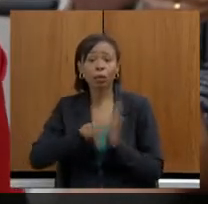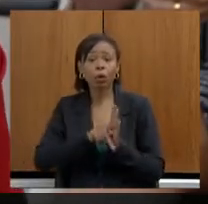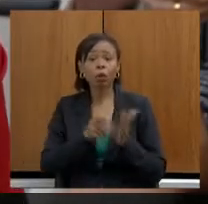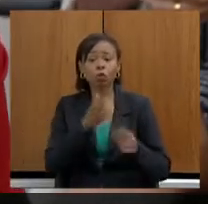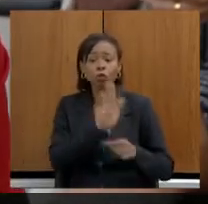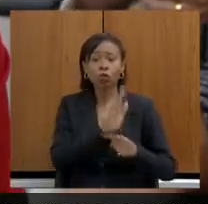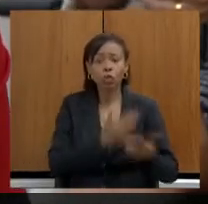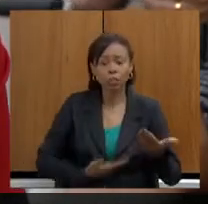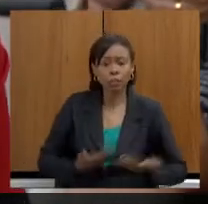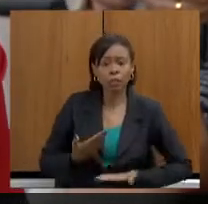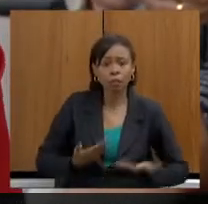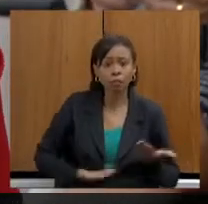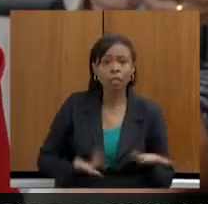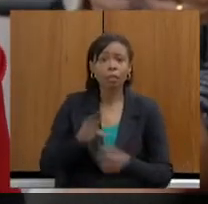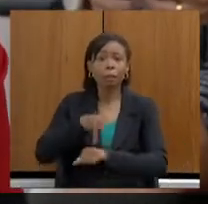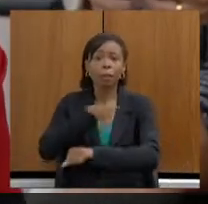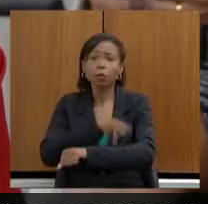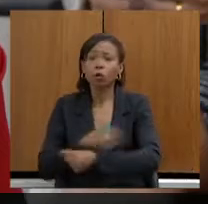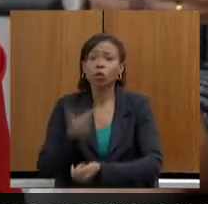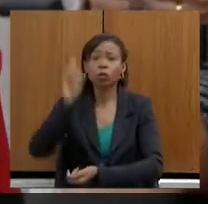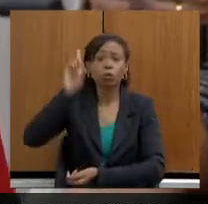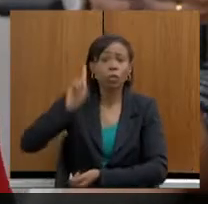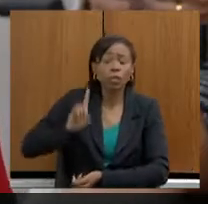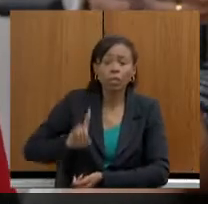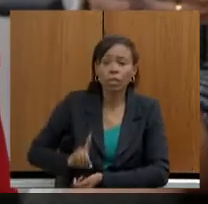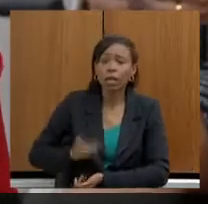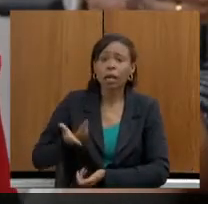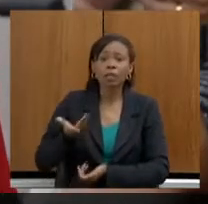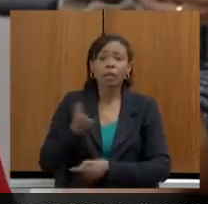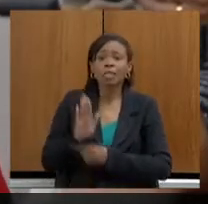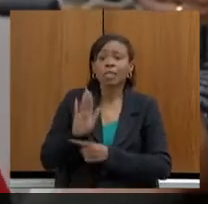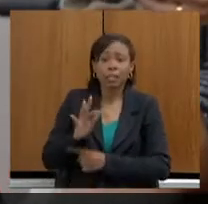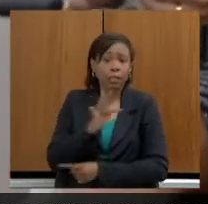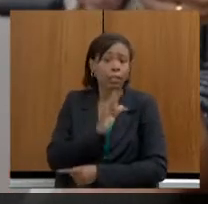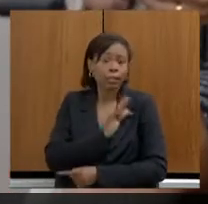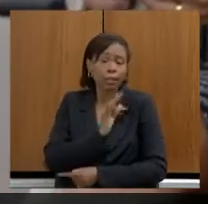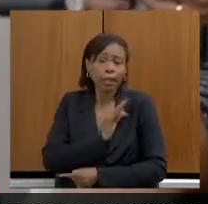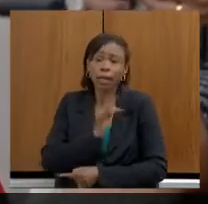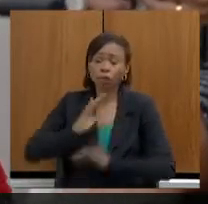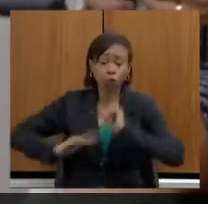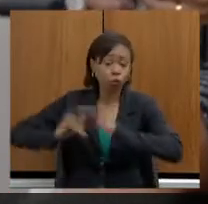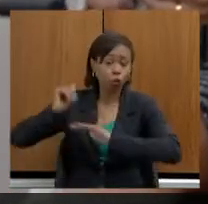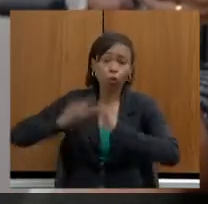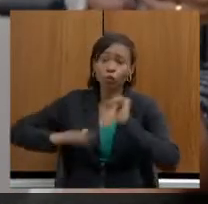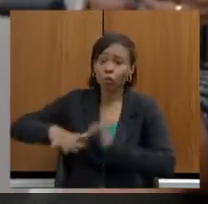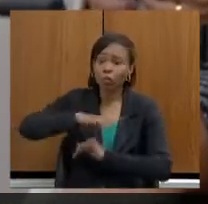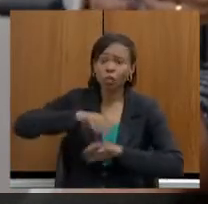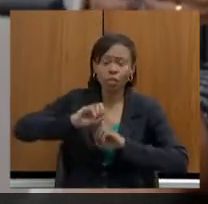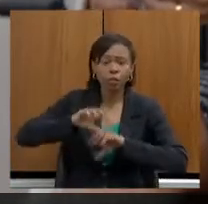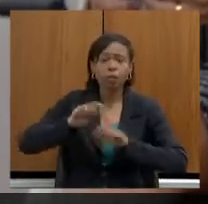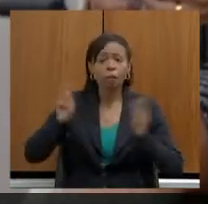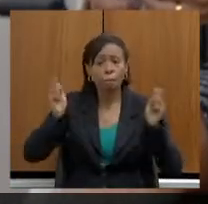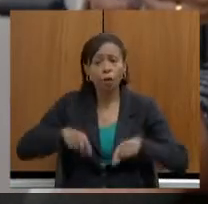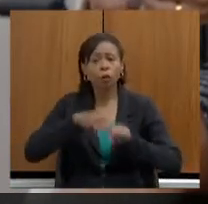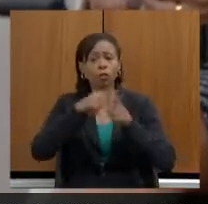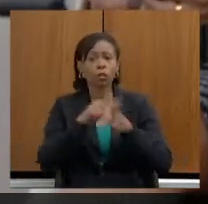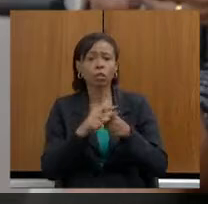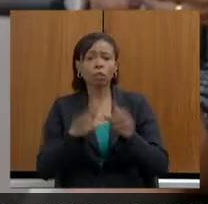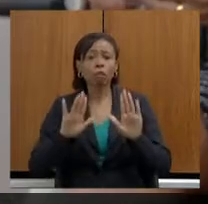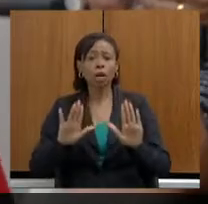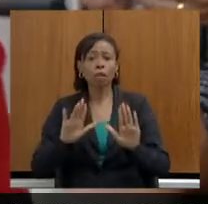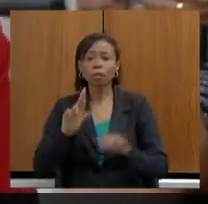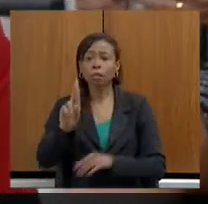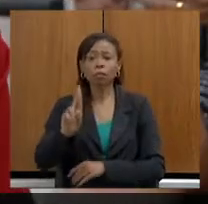seja atualizado das diretoras das assistentes técnicas com meu caso da Arlete sem resposta